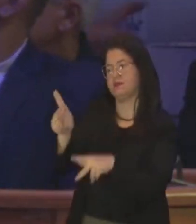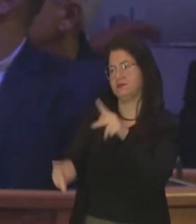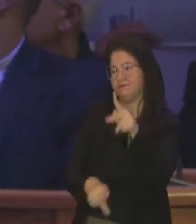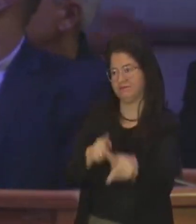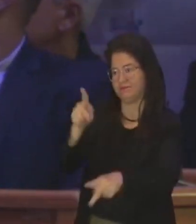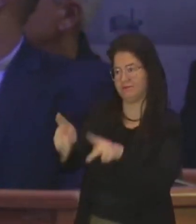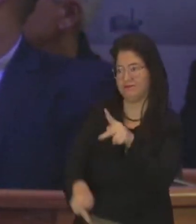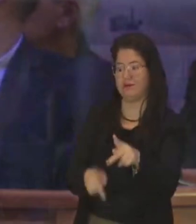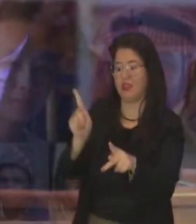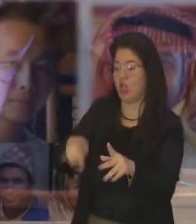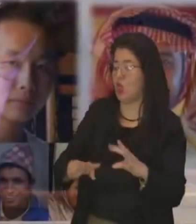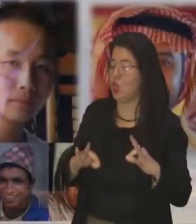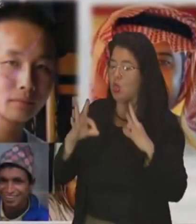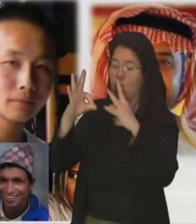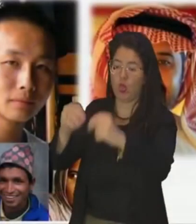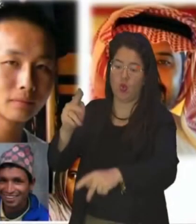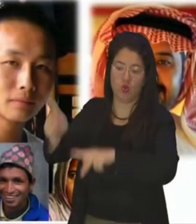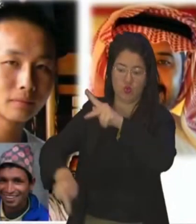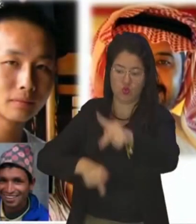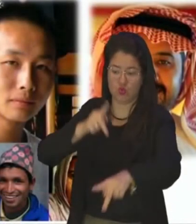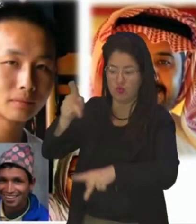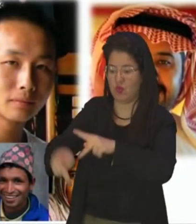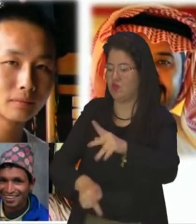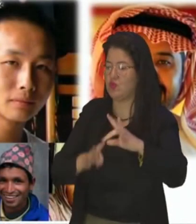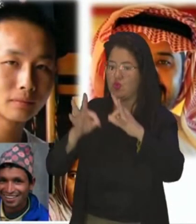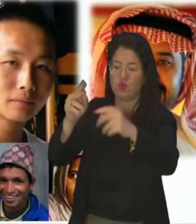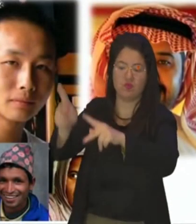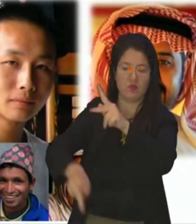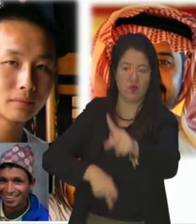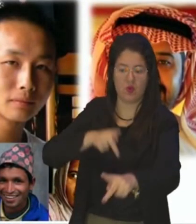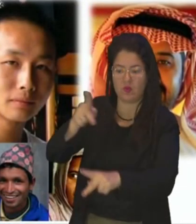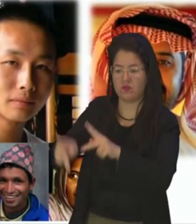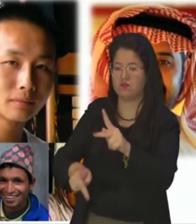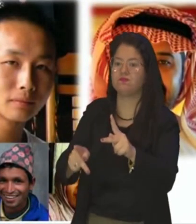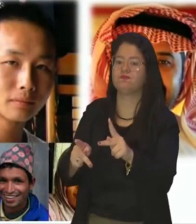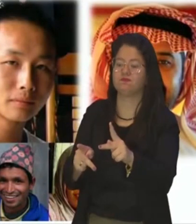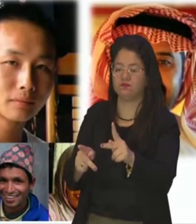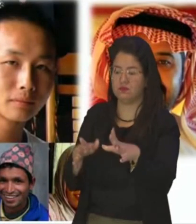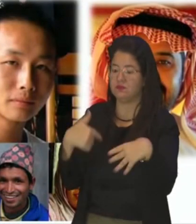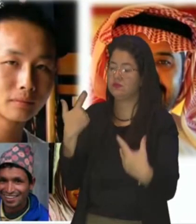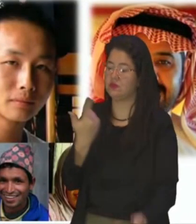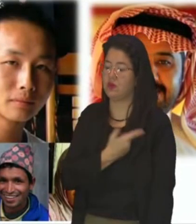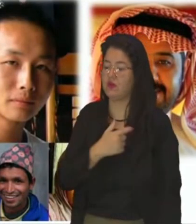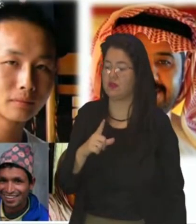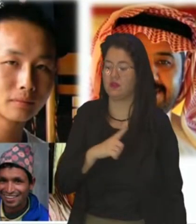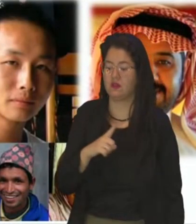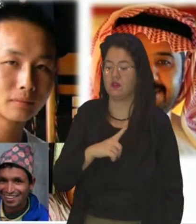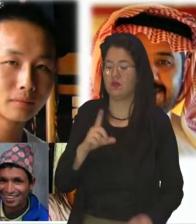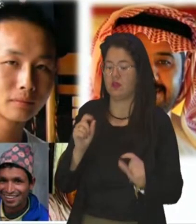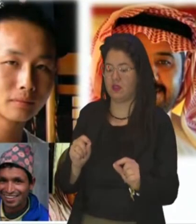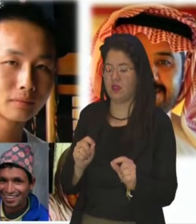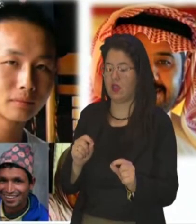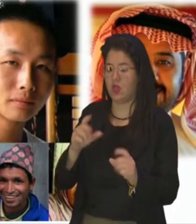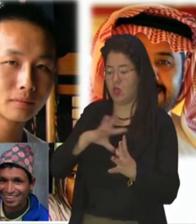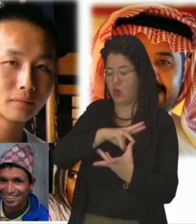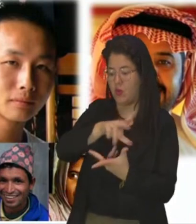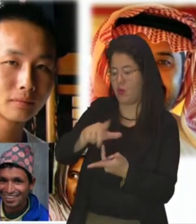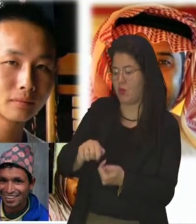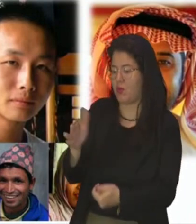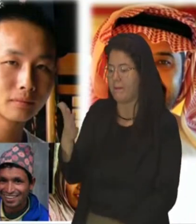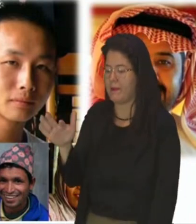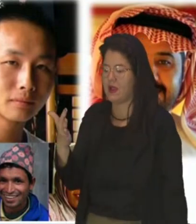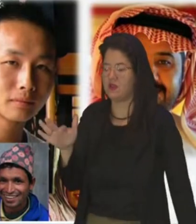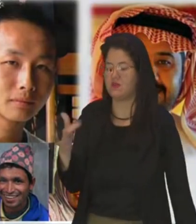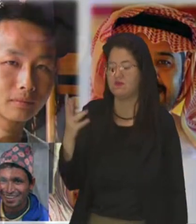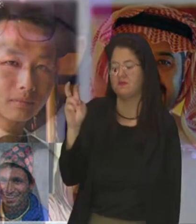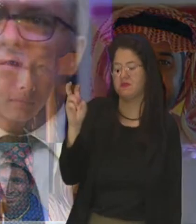São todos os povos, todos os povos. E, irmãos, nós temos ainda no mundo por volta de